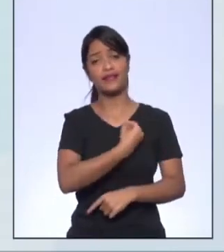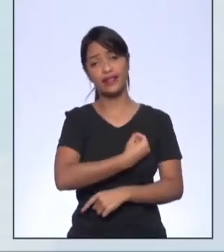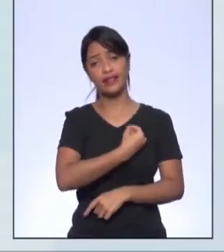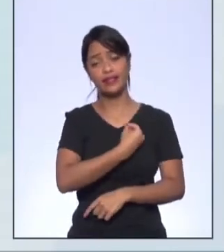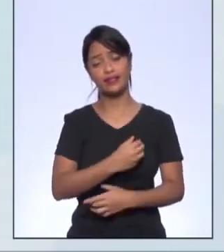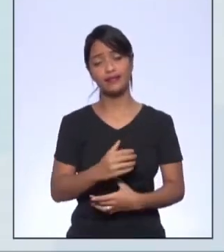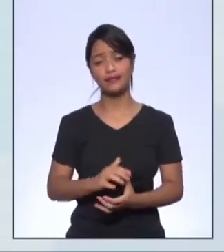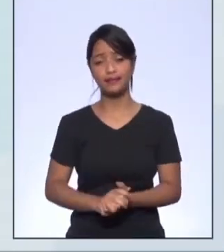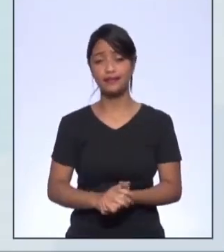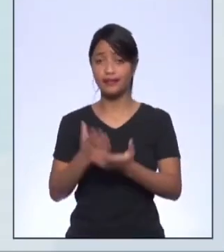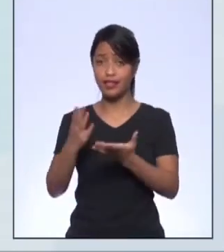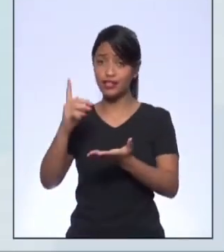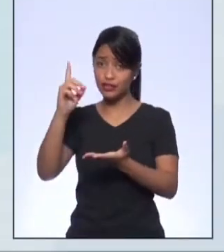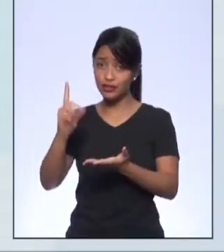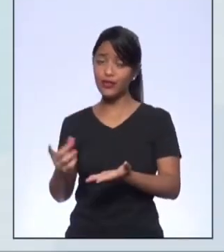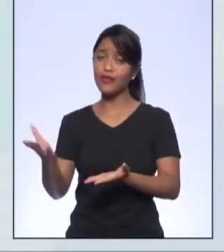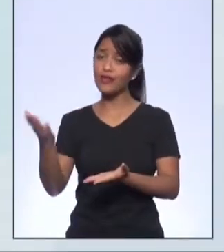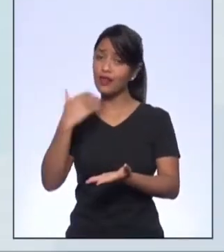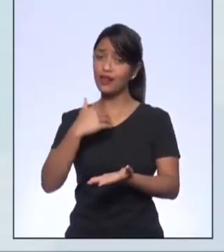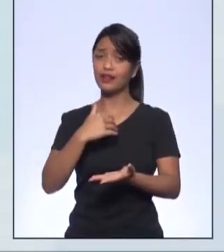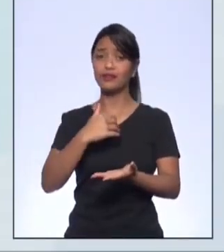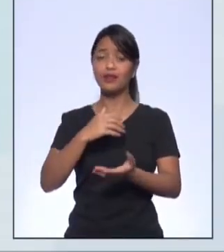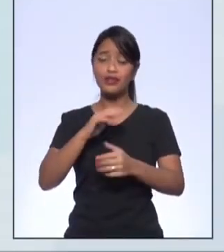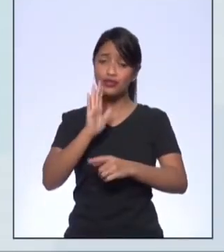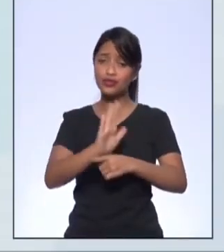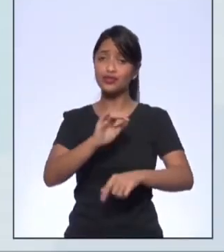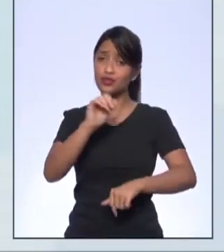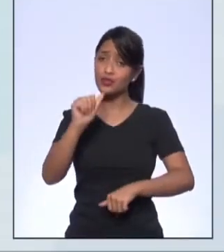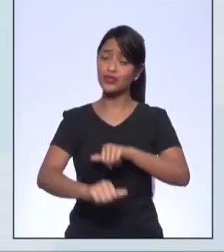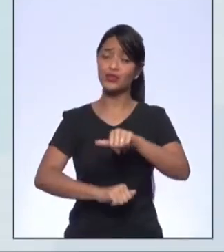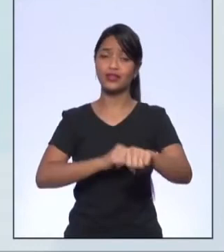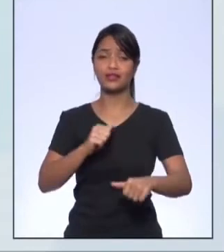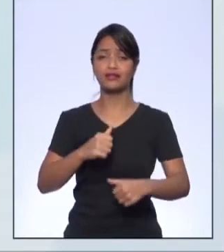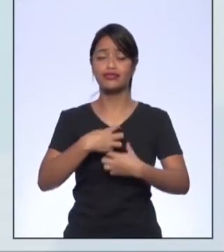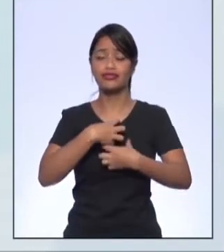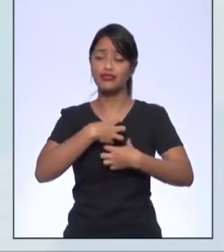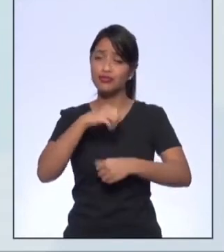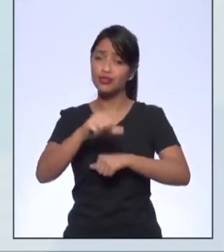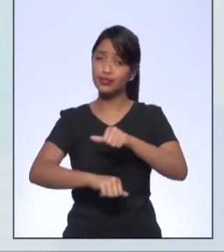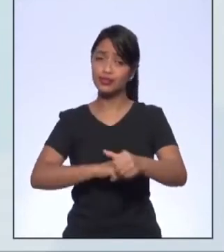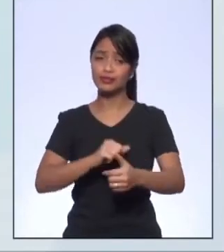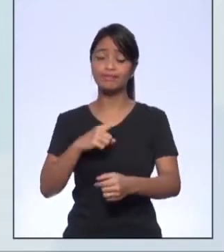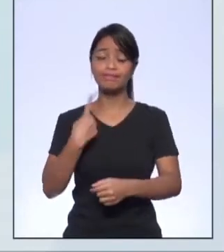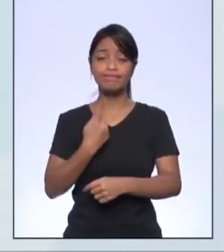diretor, mudar a história de adoção de animais silvestres? Na